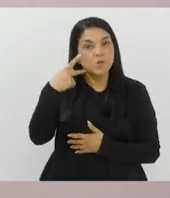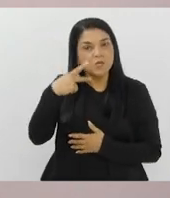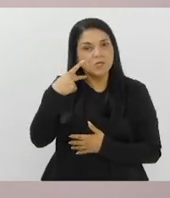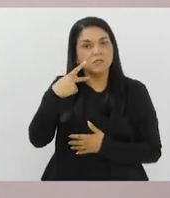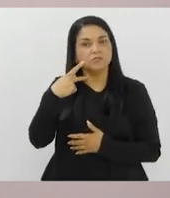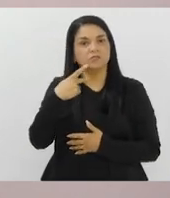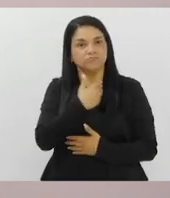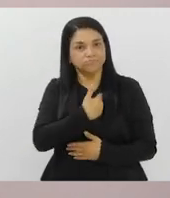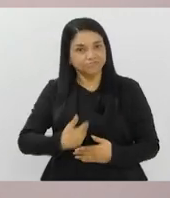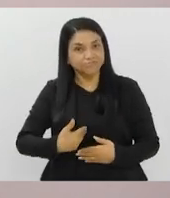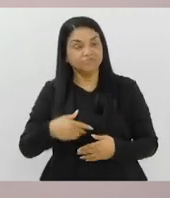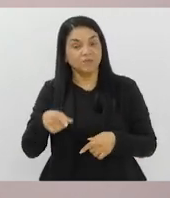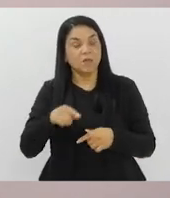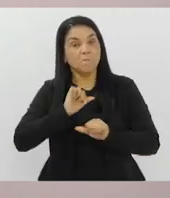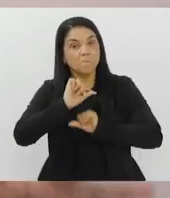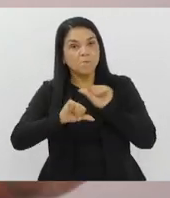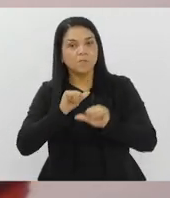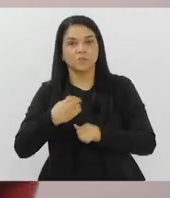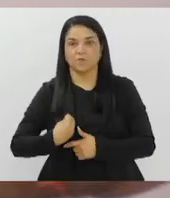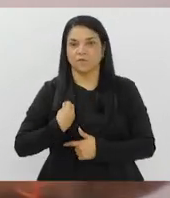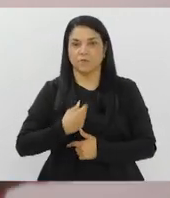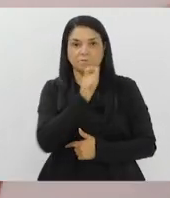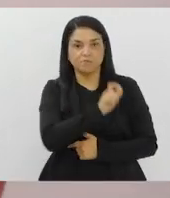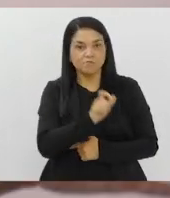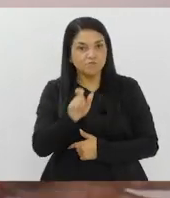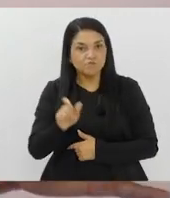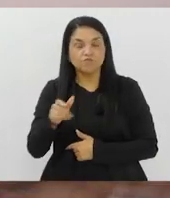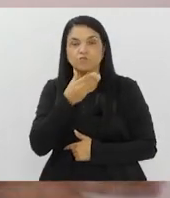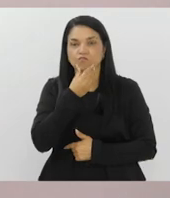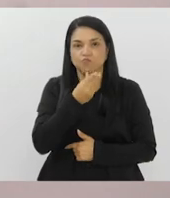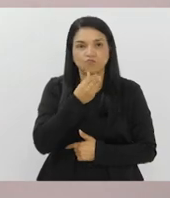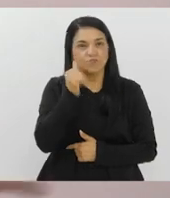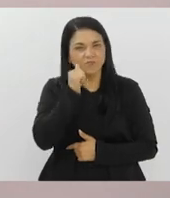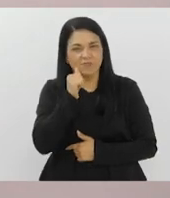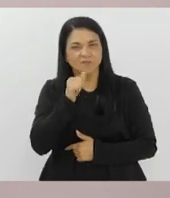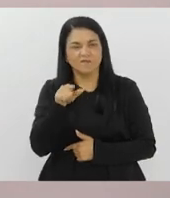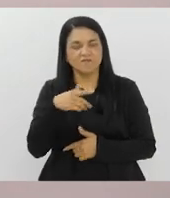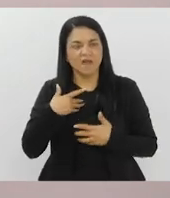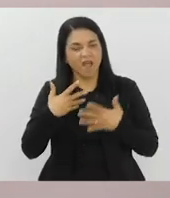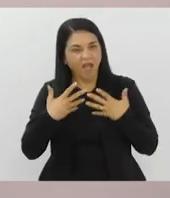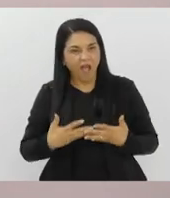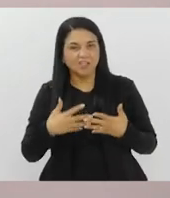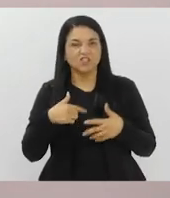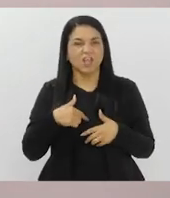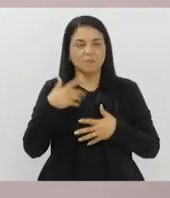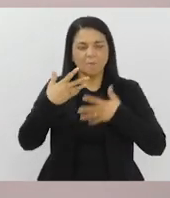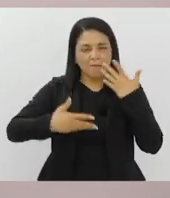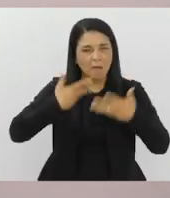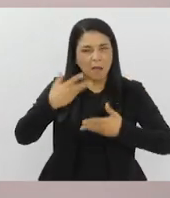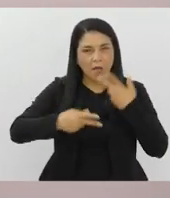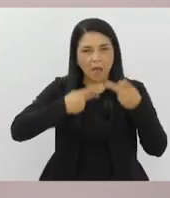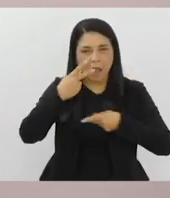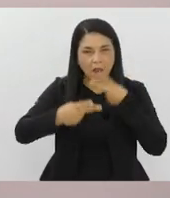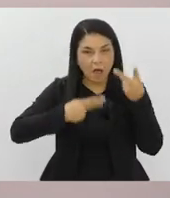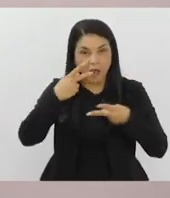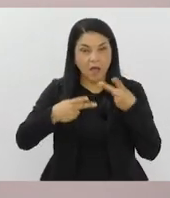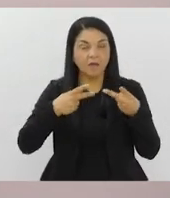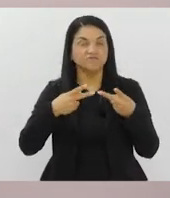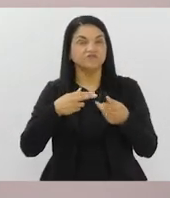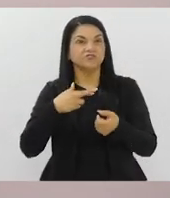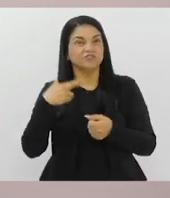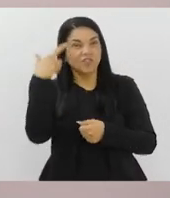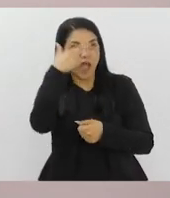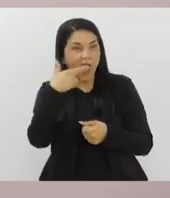muda a vida de meninos e meninas. Se a gente quer deixar de falar, tem gente que acha que a gente é chato, né? Falando o tempo todo dessa questão de raça, de classe,